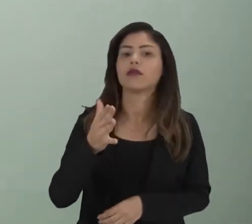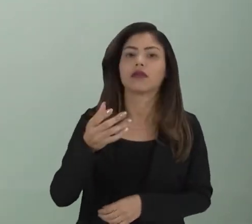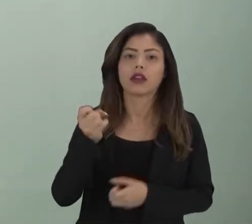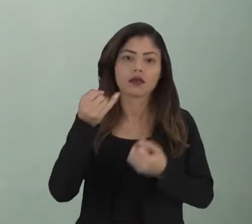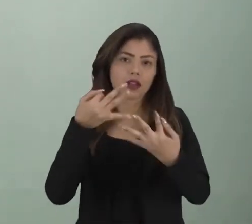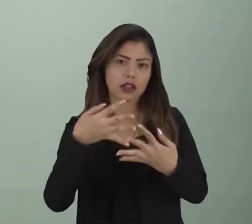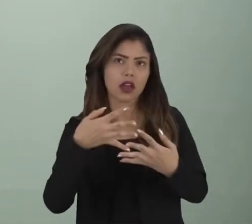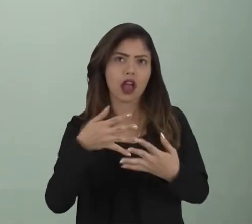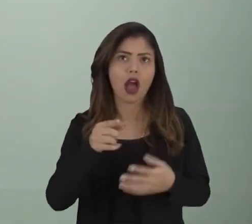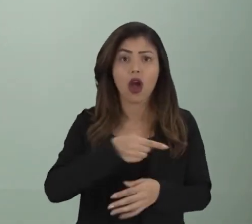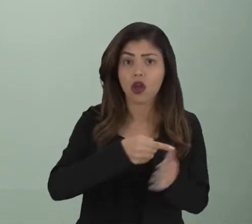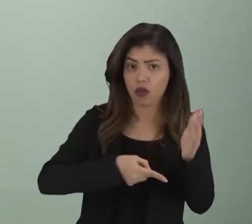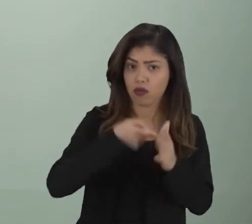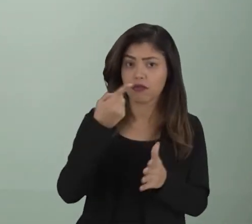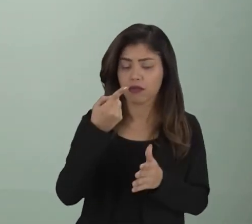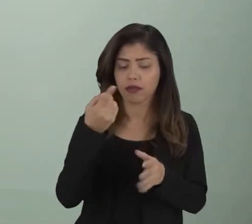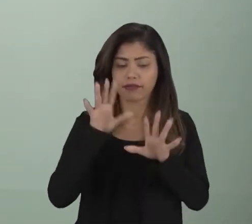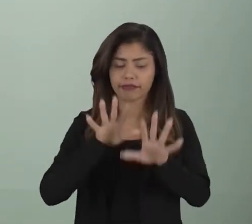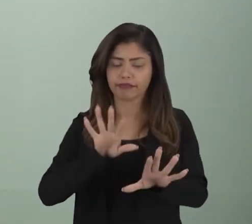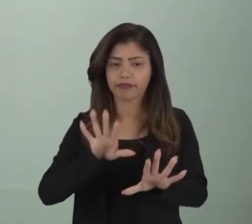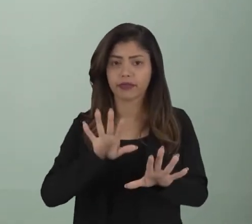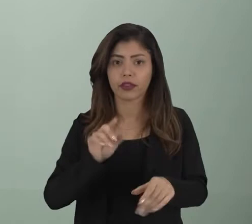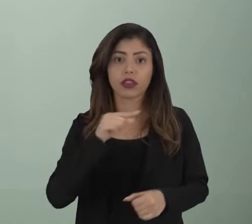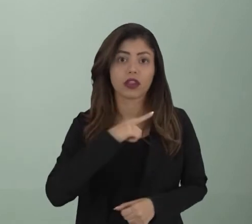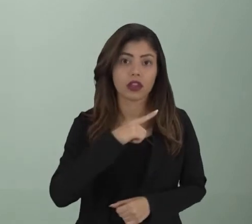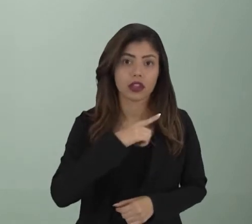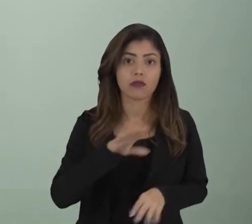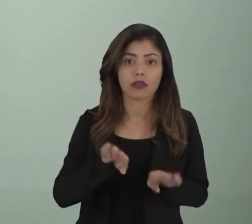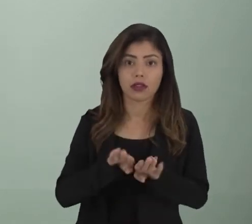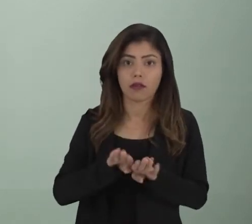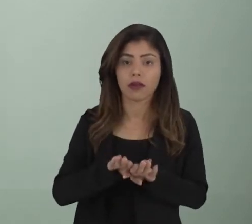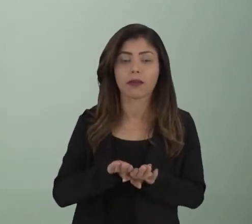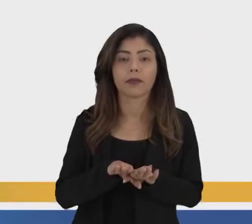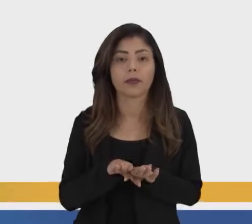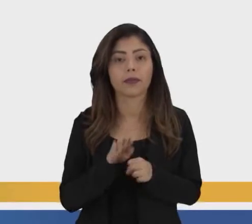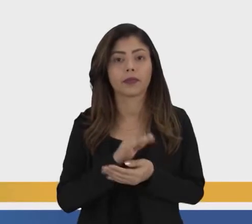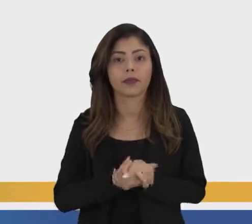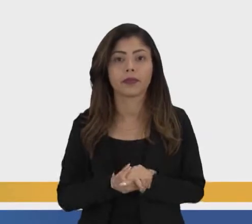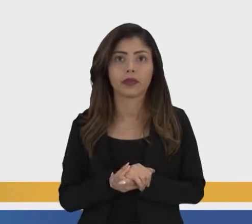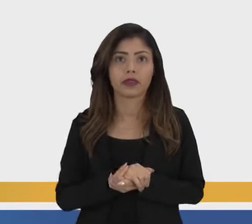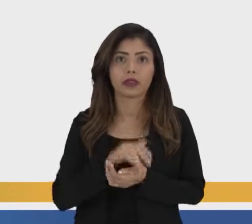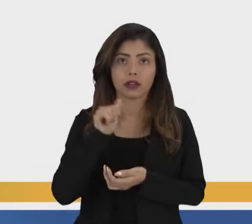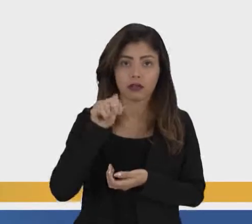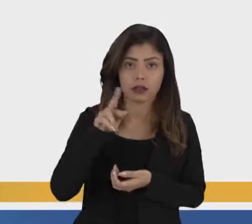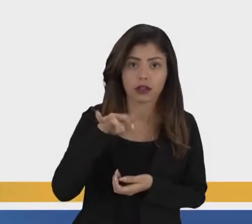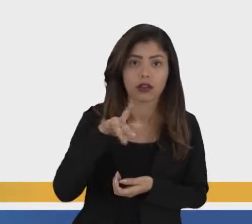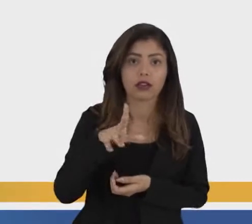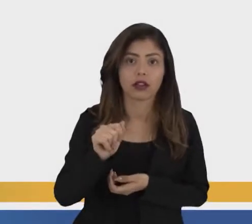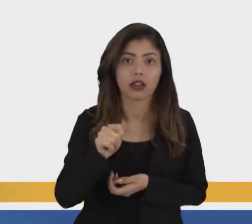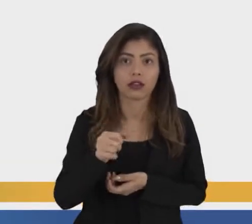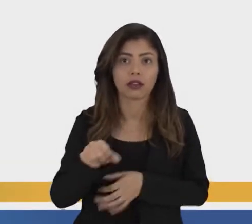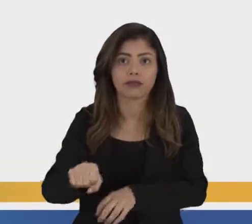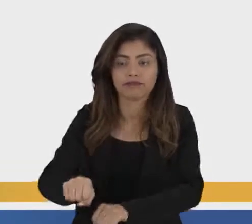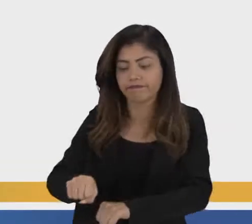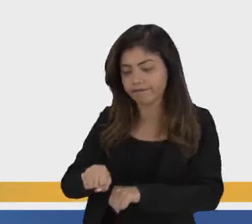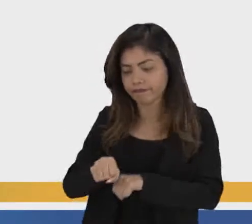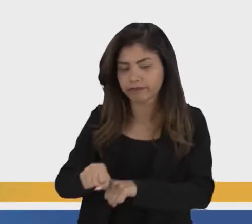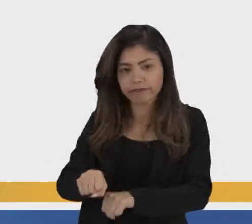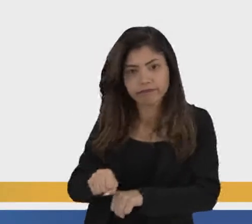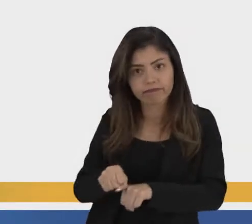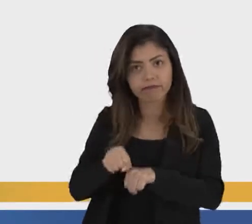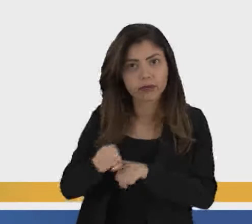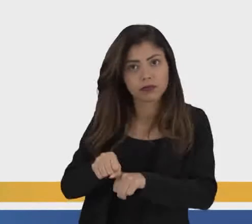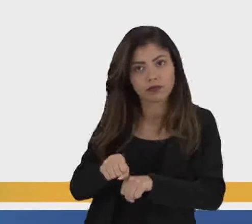a questão da inércia? E uma de suas aplicações? Nós temos aí também um atleta,